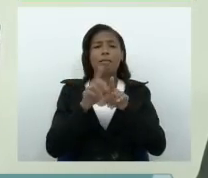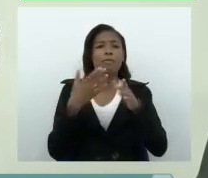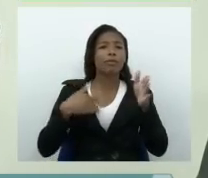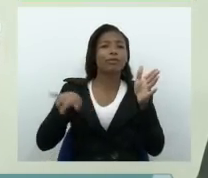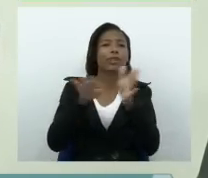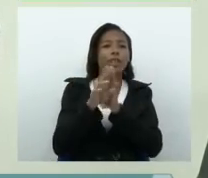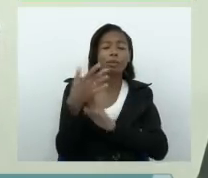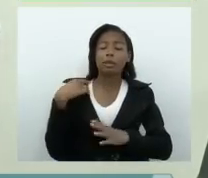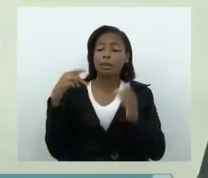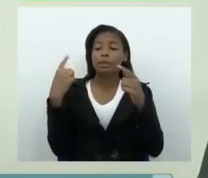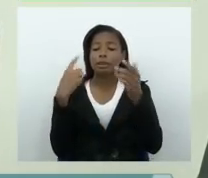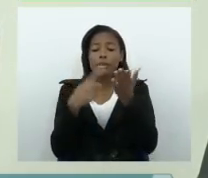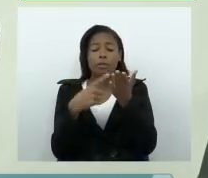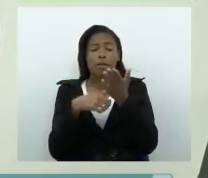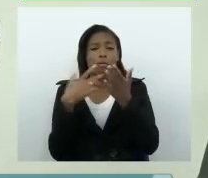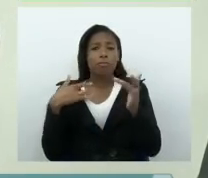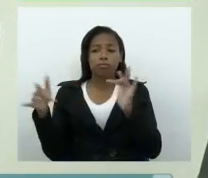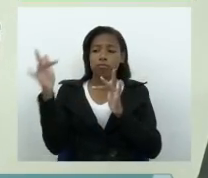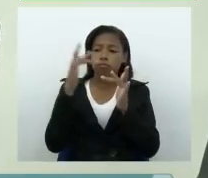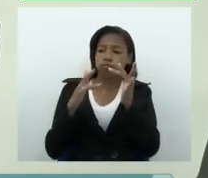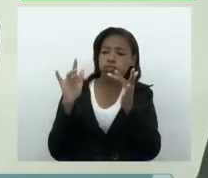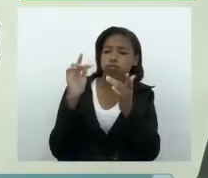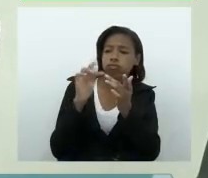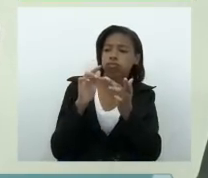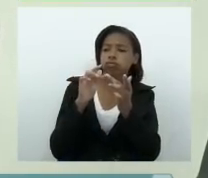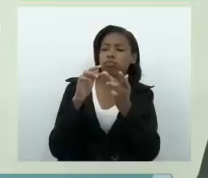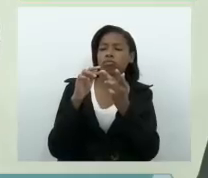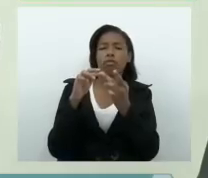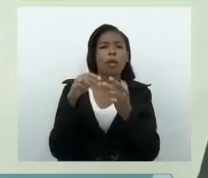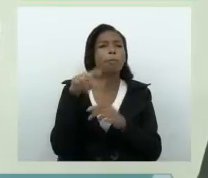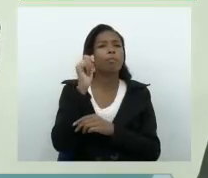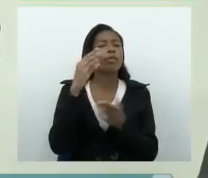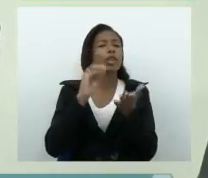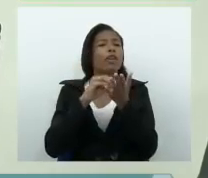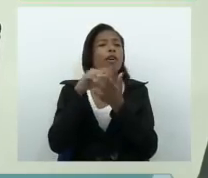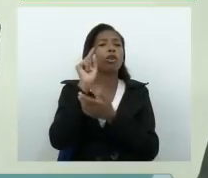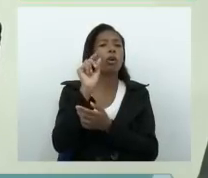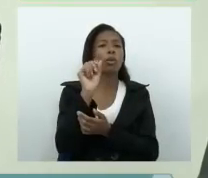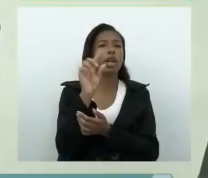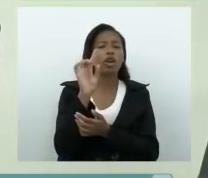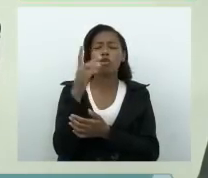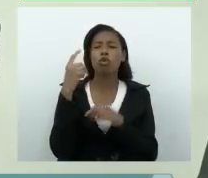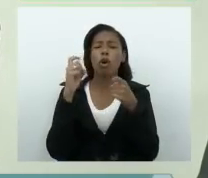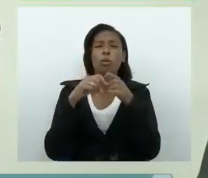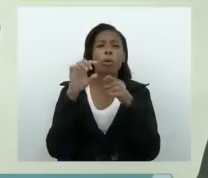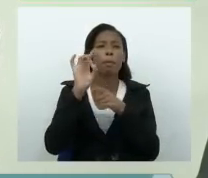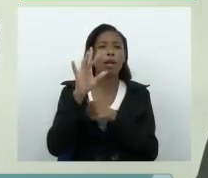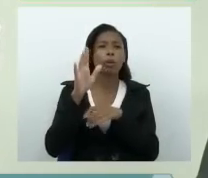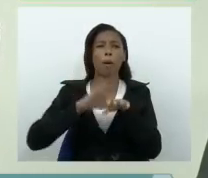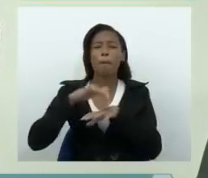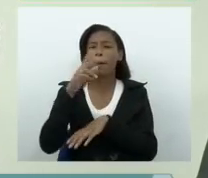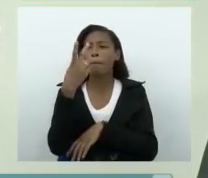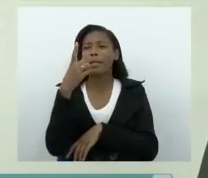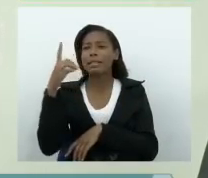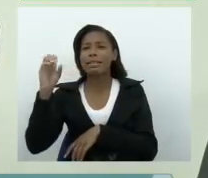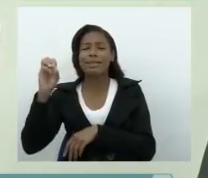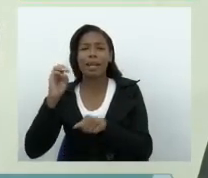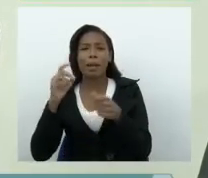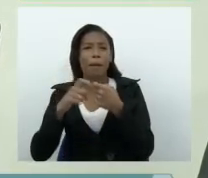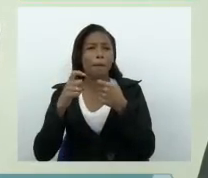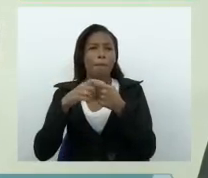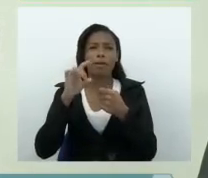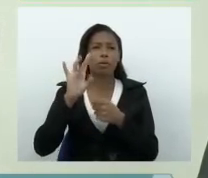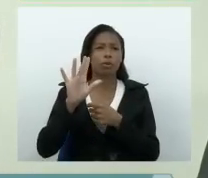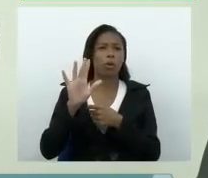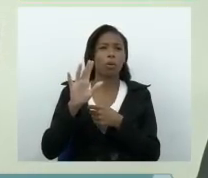à conclusão, quando levamos nossa representação ao Ministério Público, que faltam só de médico um pouco mais de 100 médicos.